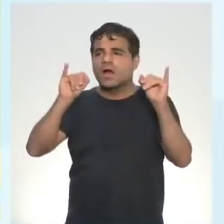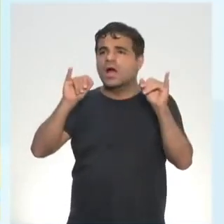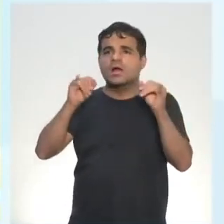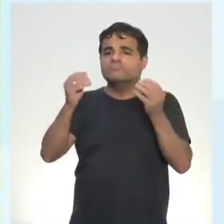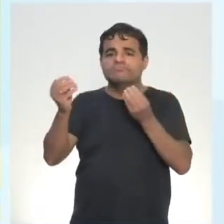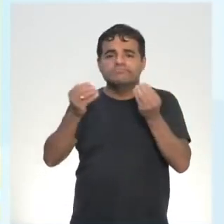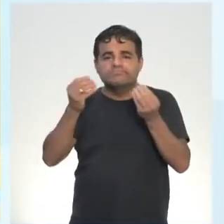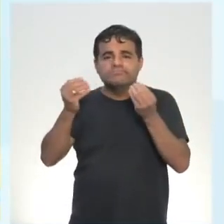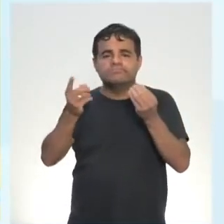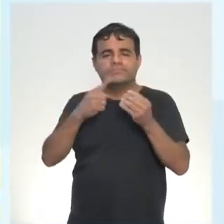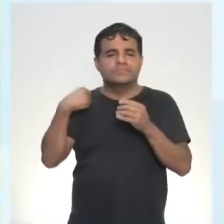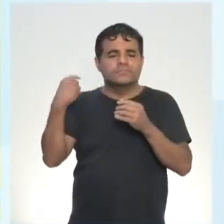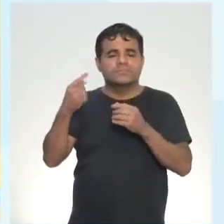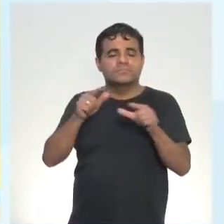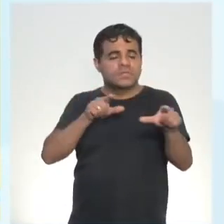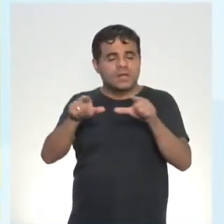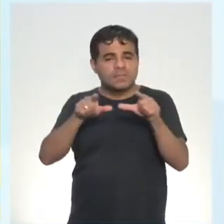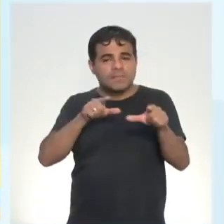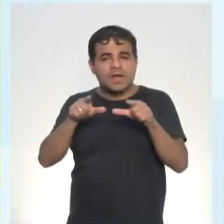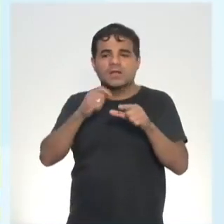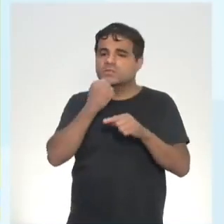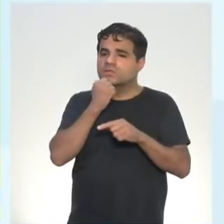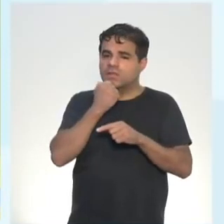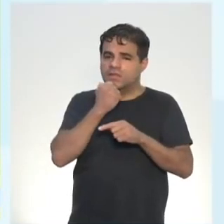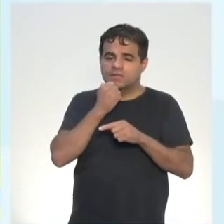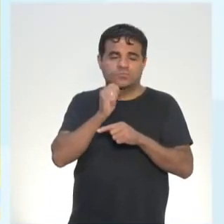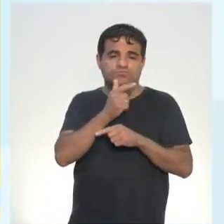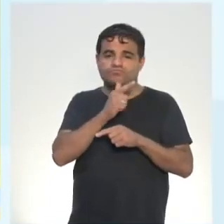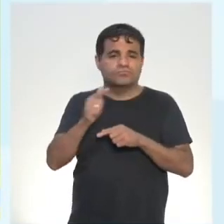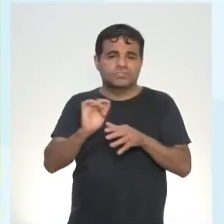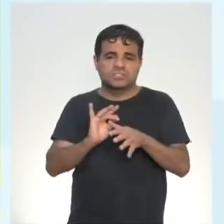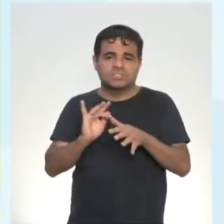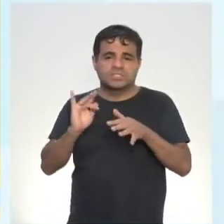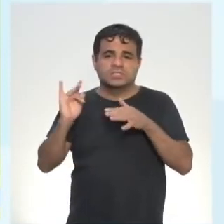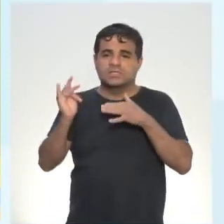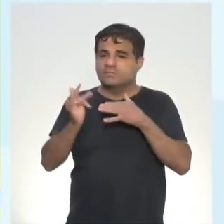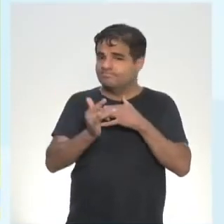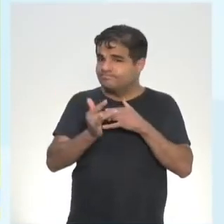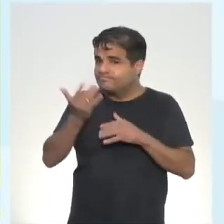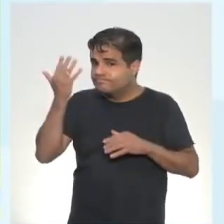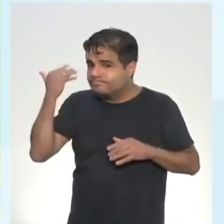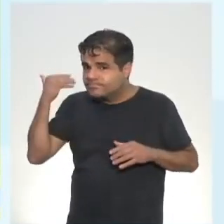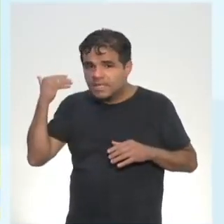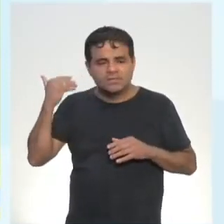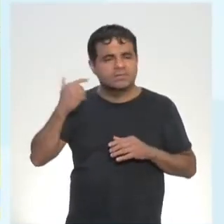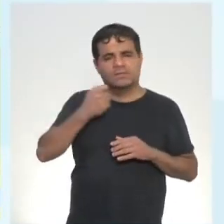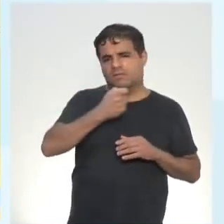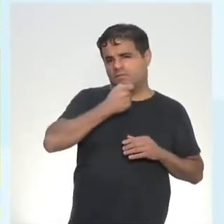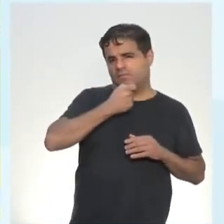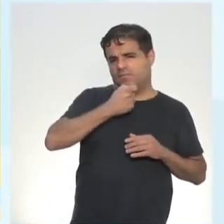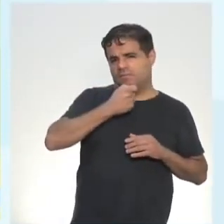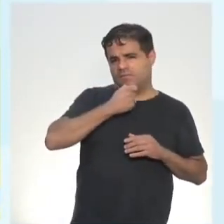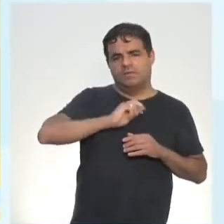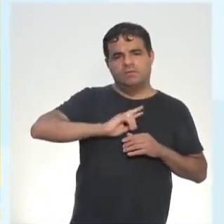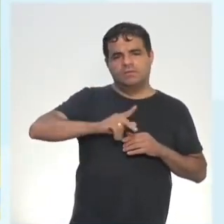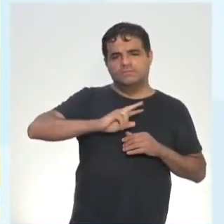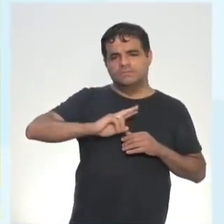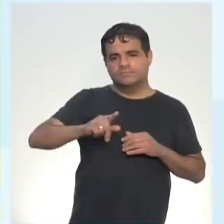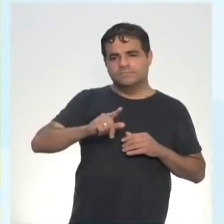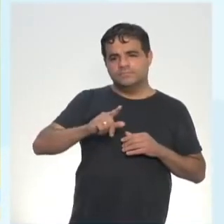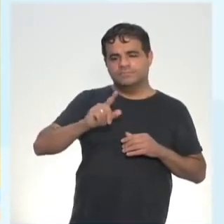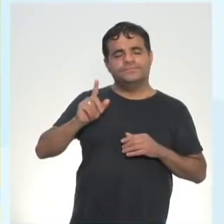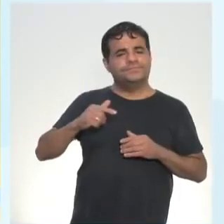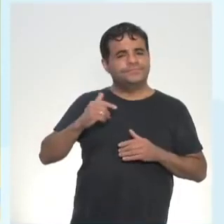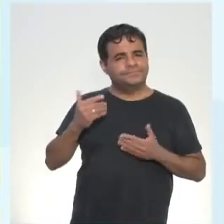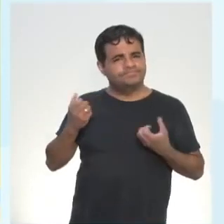gente divulga hoje em dia os trabalhos científicos, Não tinha né? rede social na época, né? Também não tinha, né? Também ele era